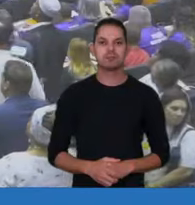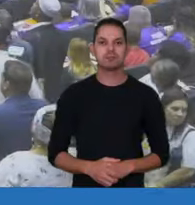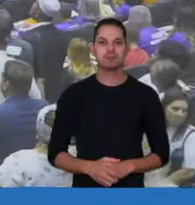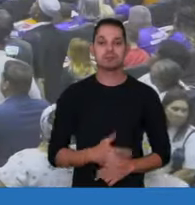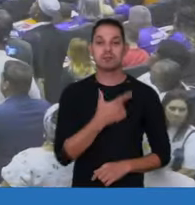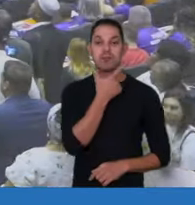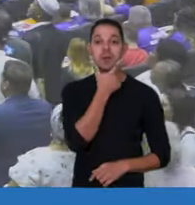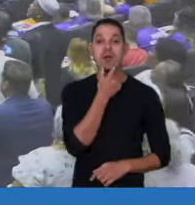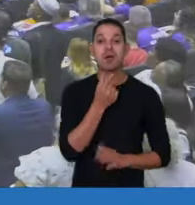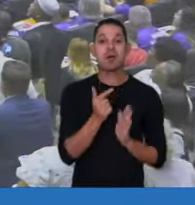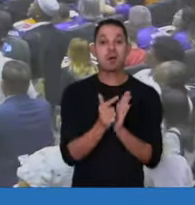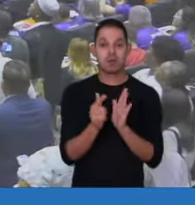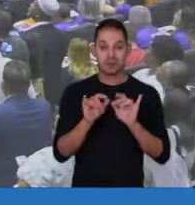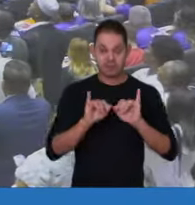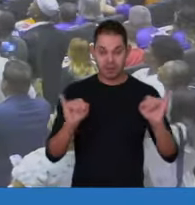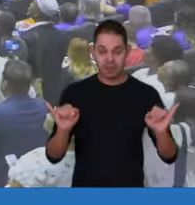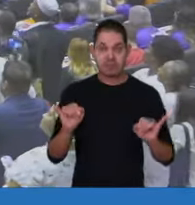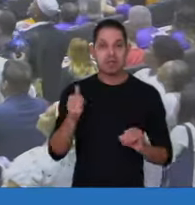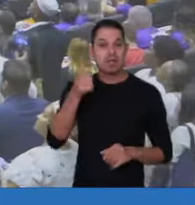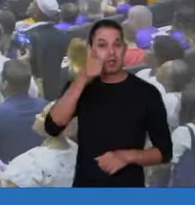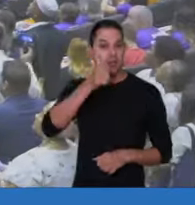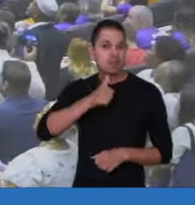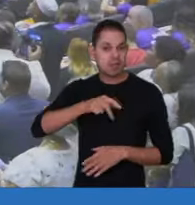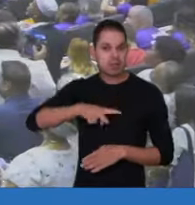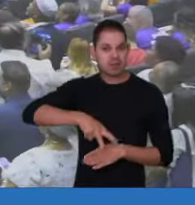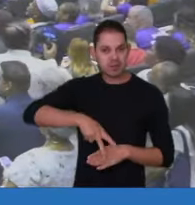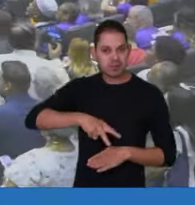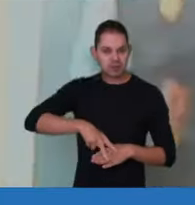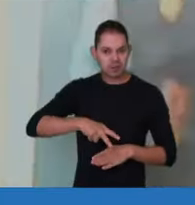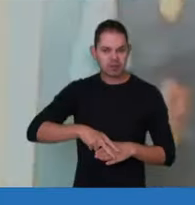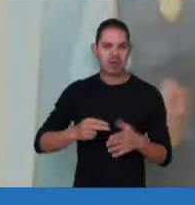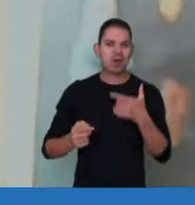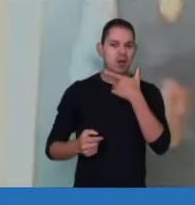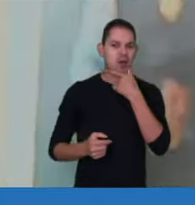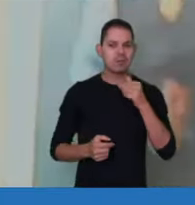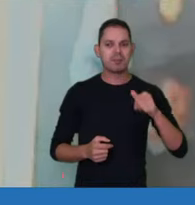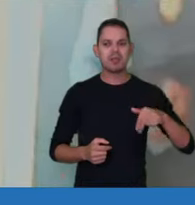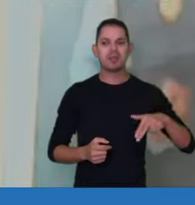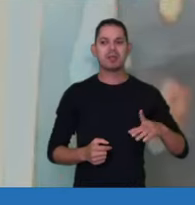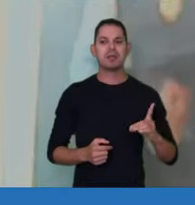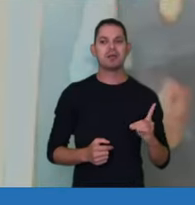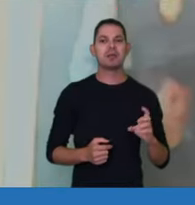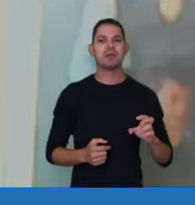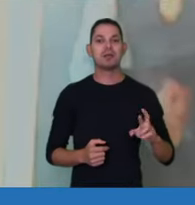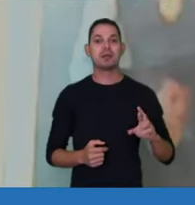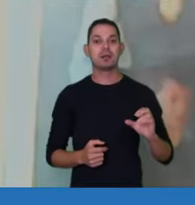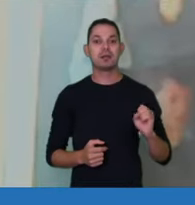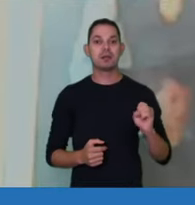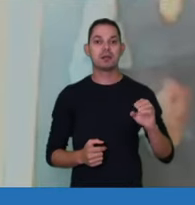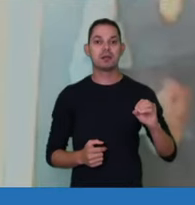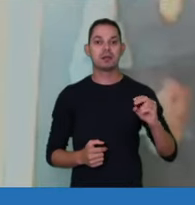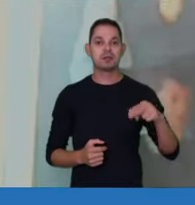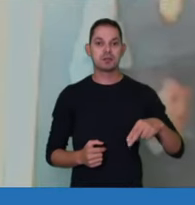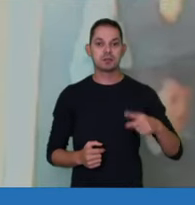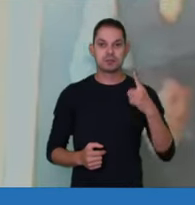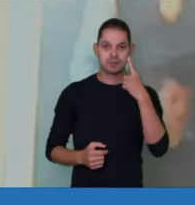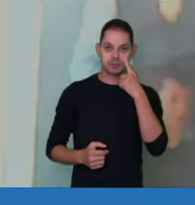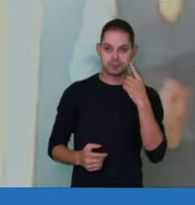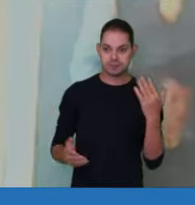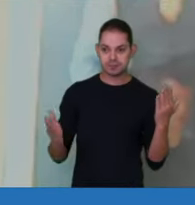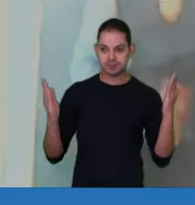A viúva de Anderson Gomes participa de forma virtual. Vamos ouvi-la. Pronto, Ágata.